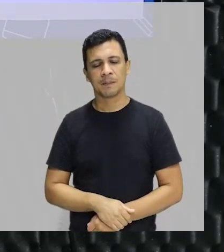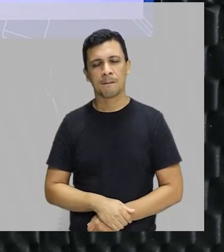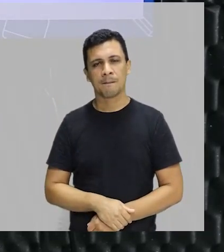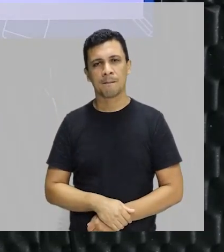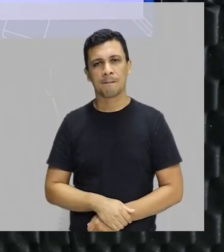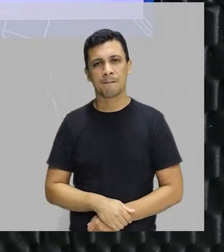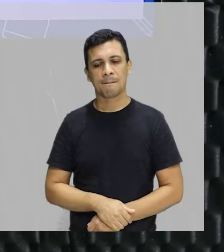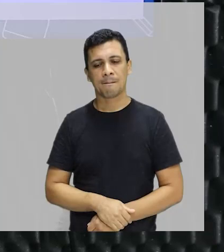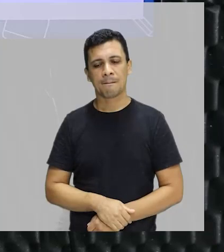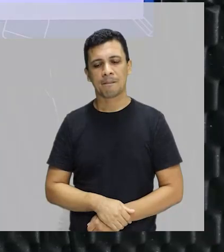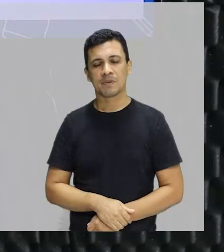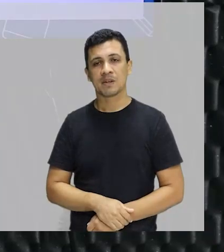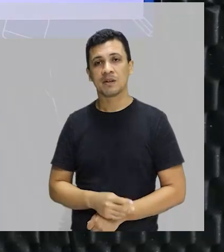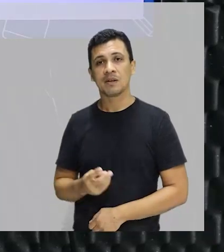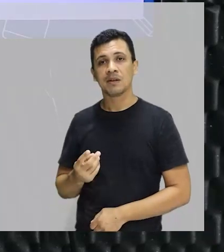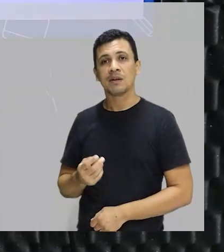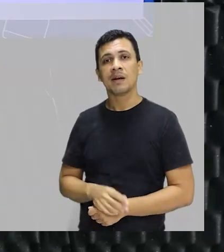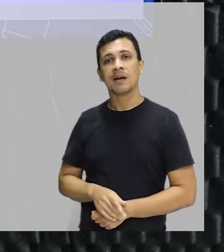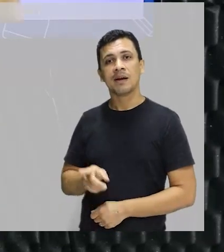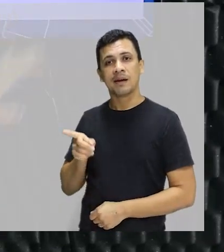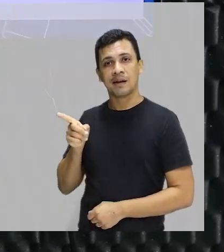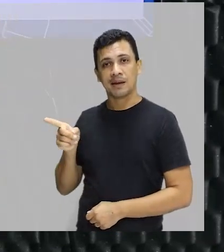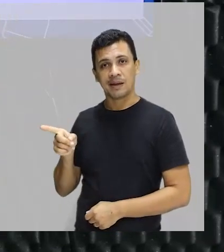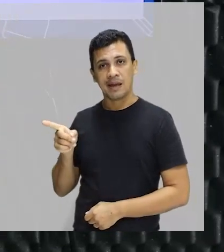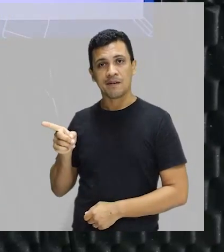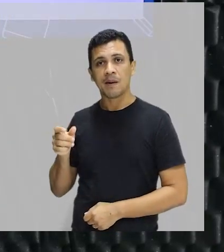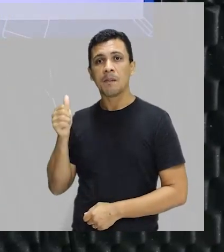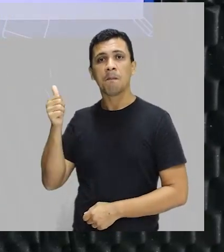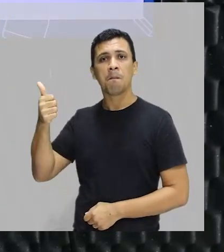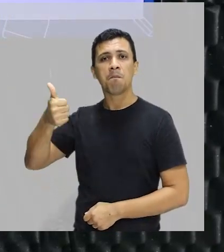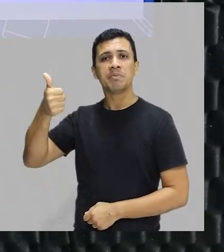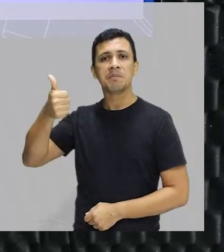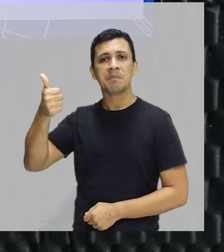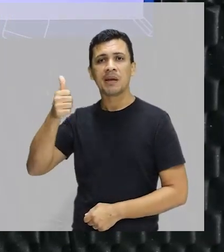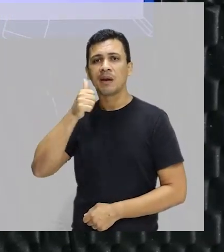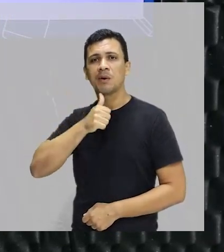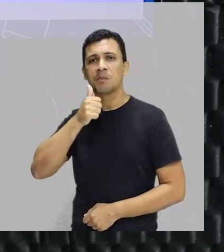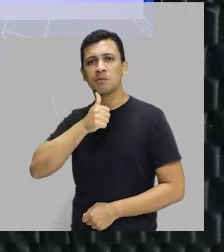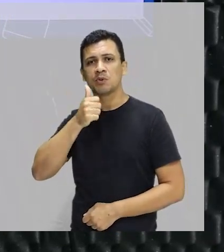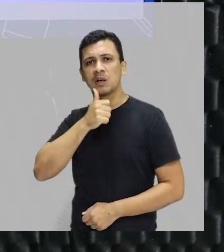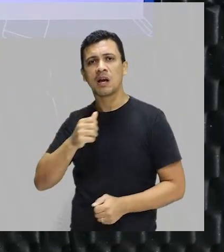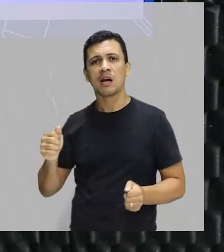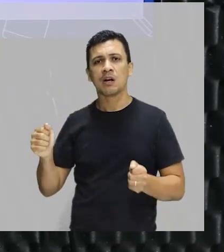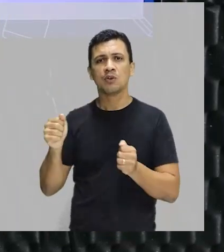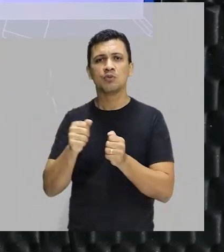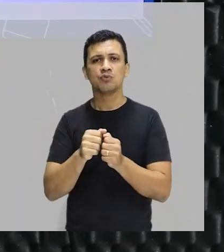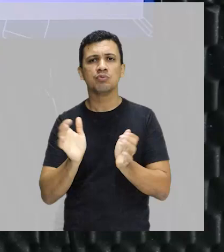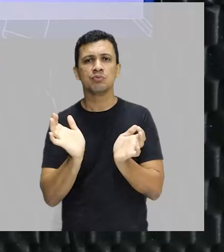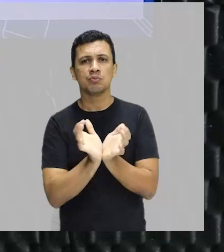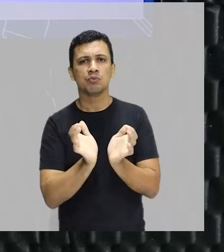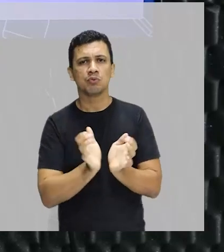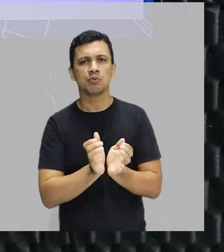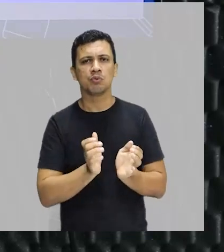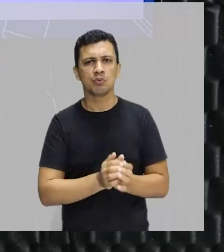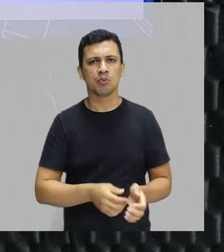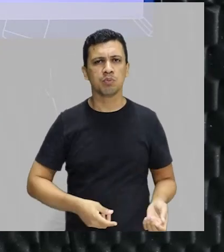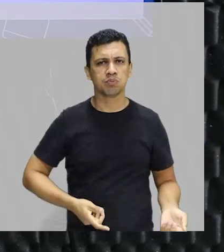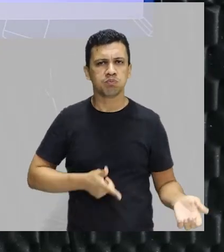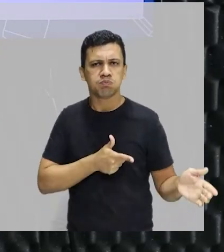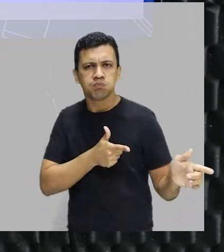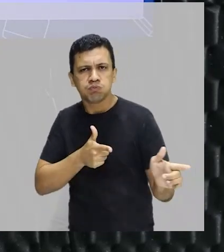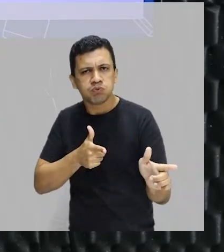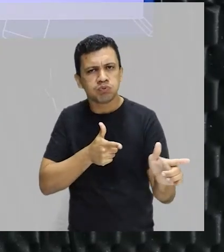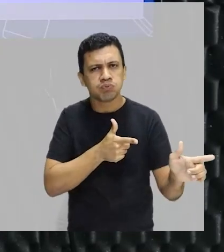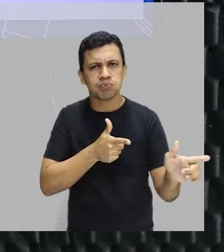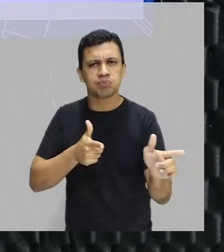the group Cangaceiros. Ela foi a primeira mulher a se juntar ou a fazer parte do grupo